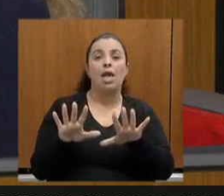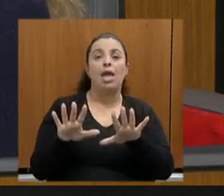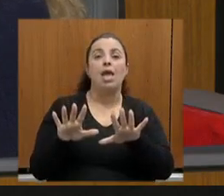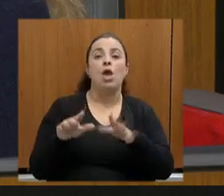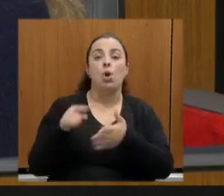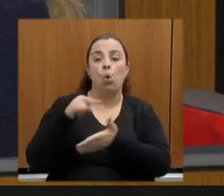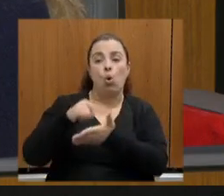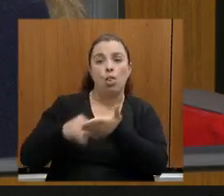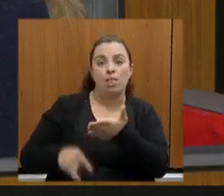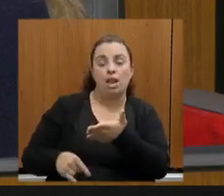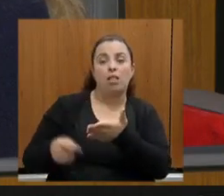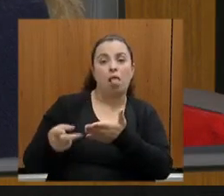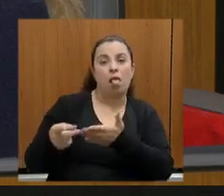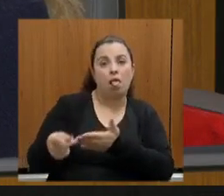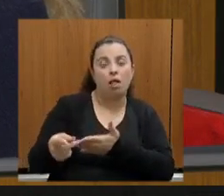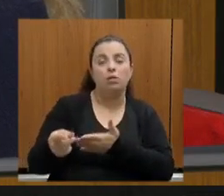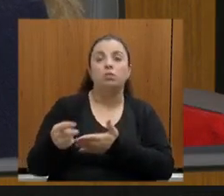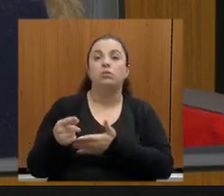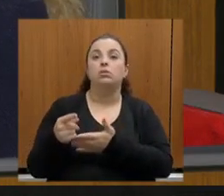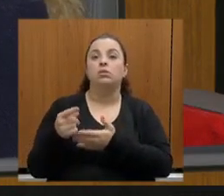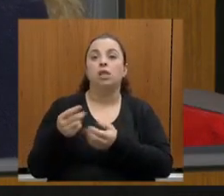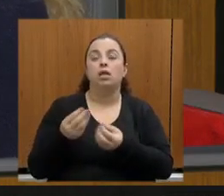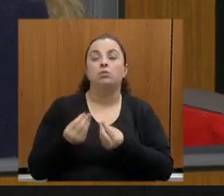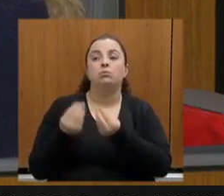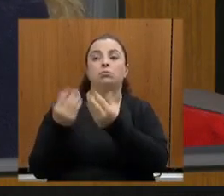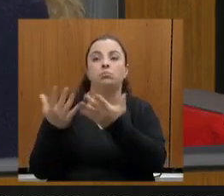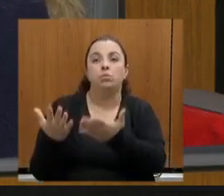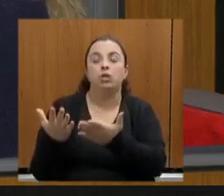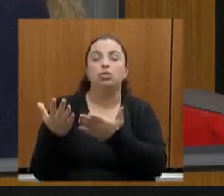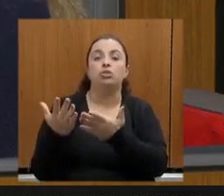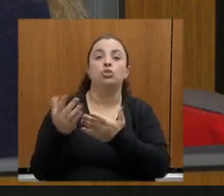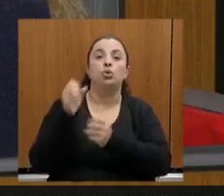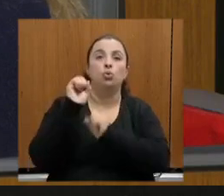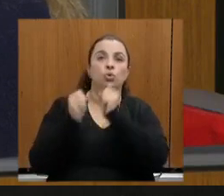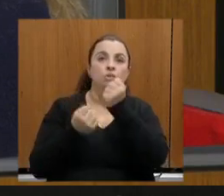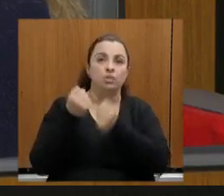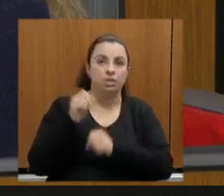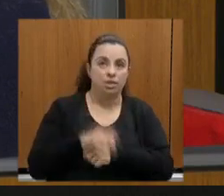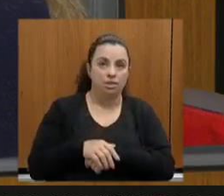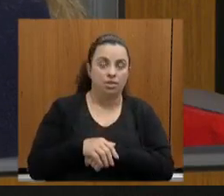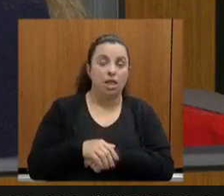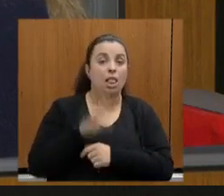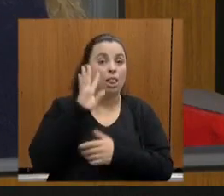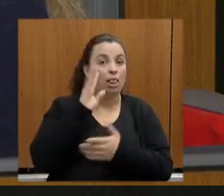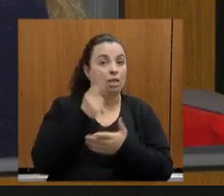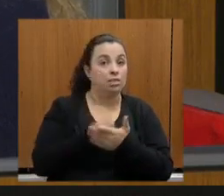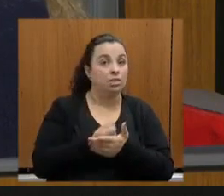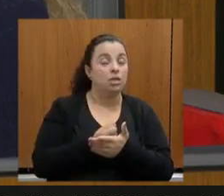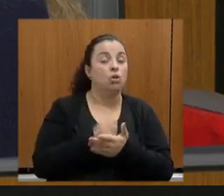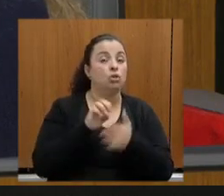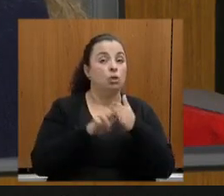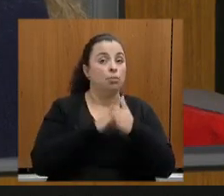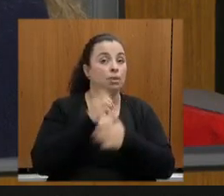decisão da concessionária mineira da co e da Cesp e de outras